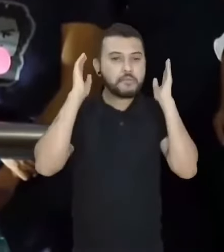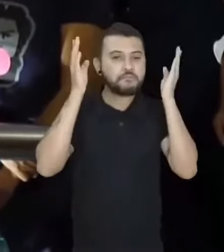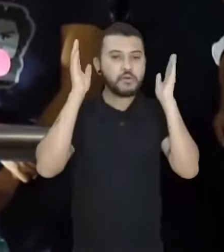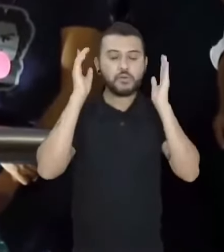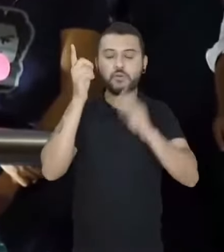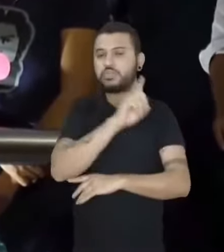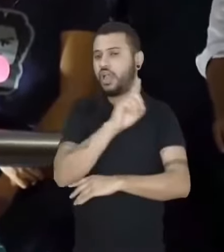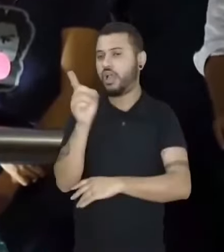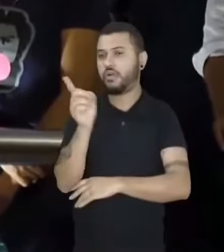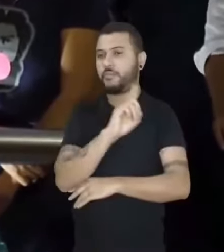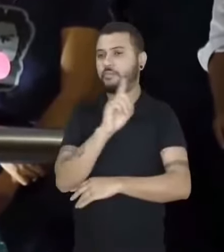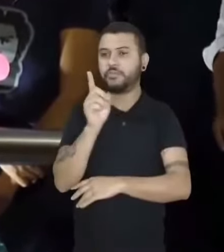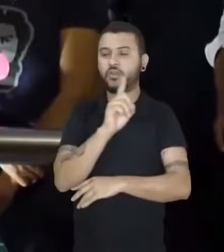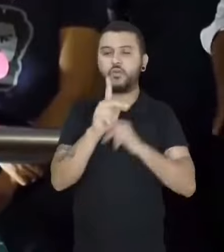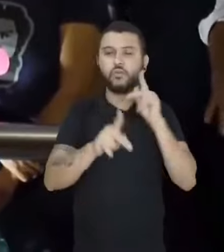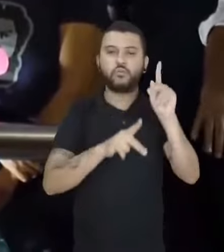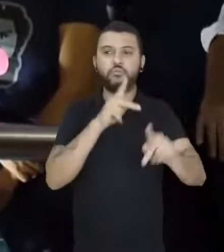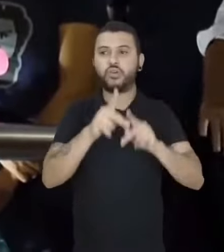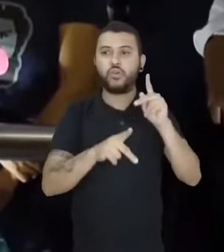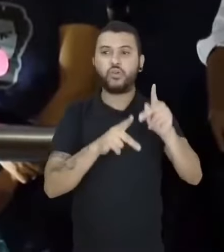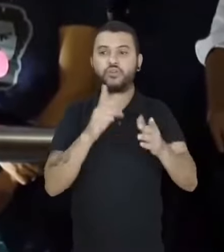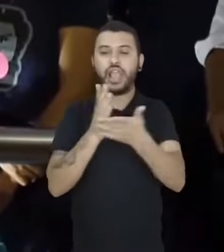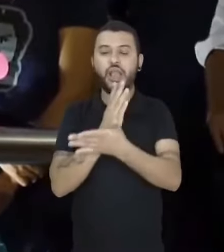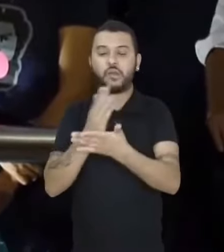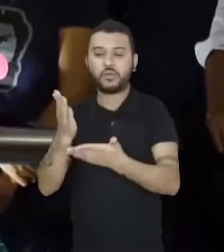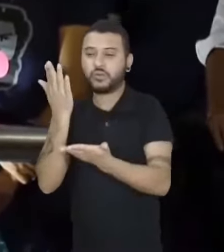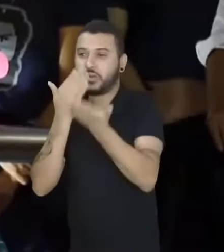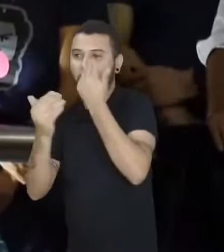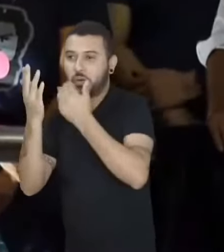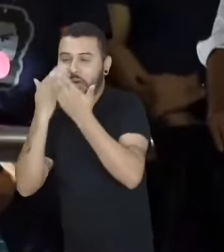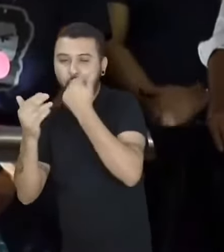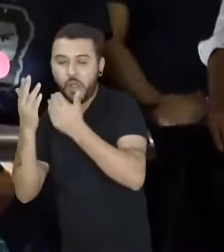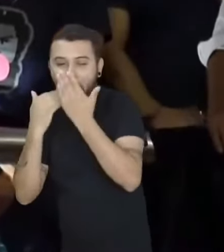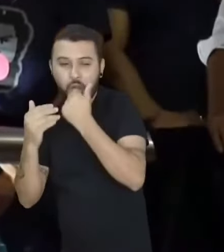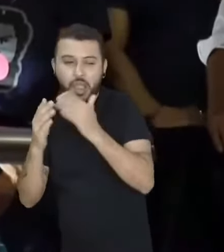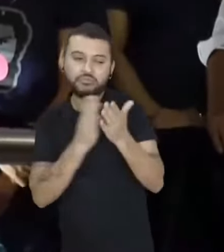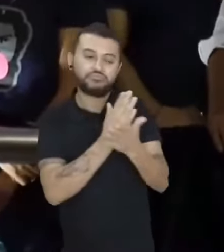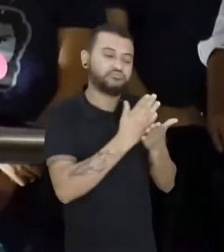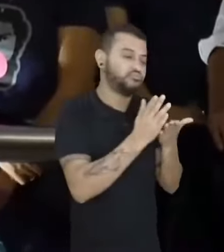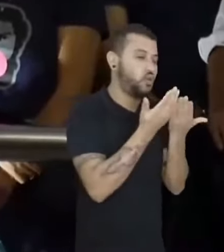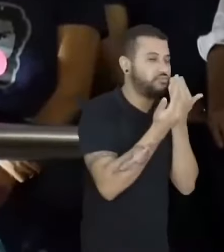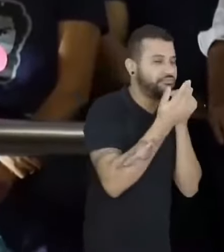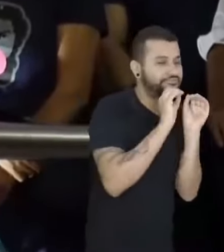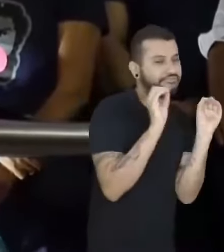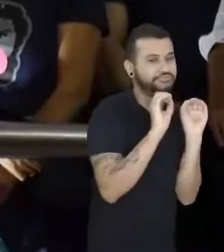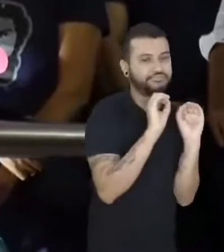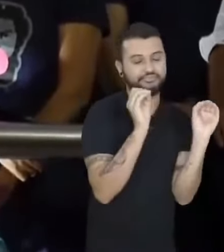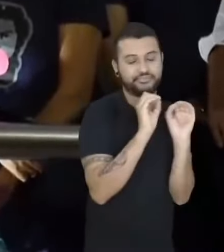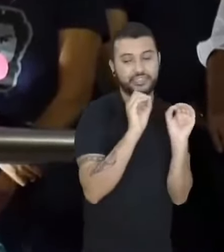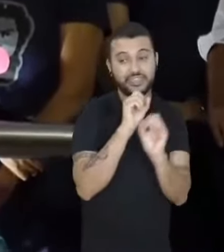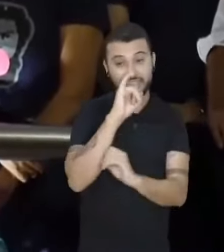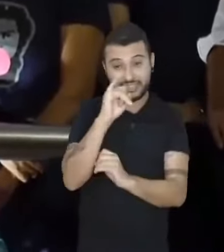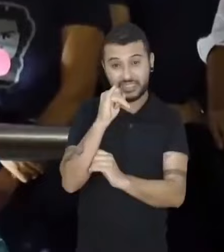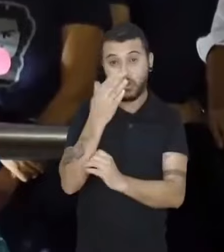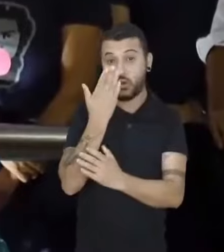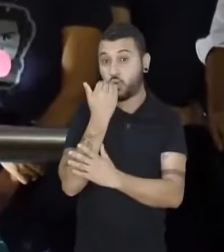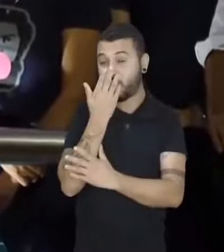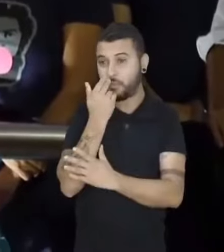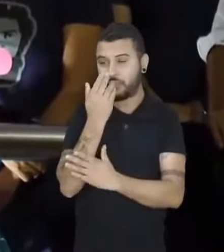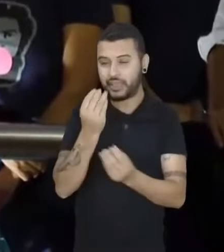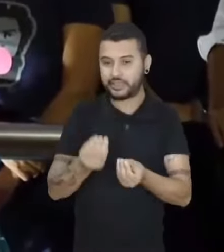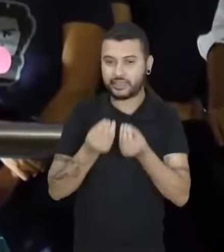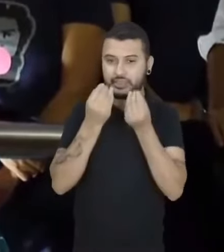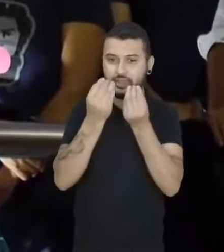Renan. O problema é que tem alguns que comem demais e outros que não comem nada. Se der comida pro